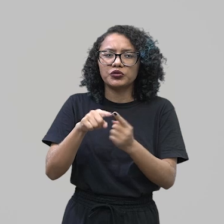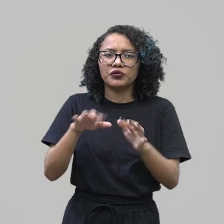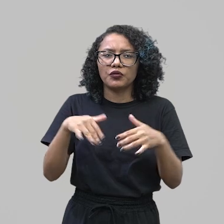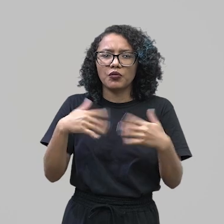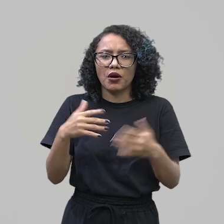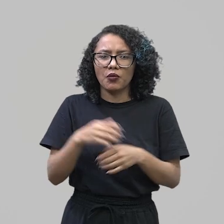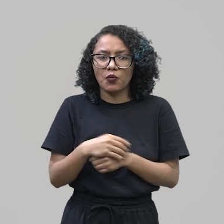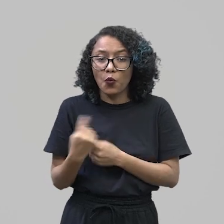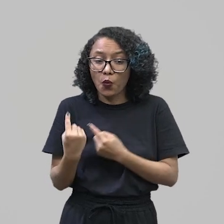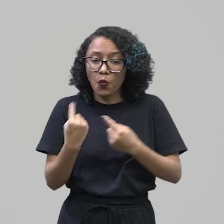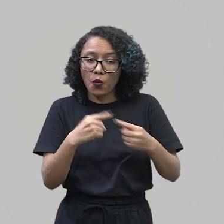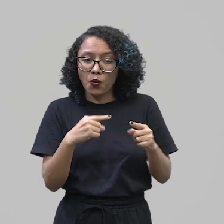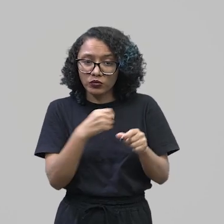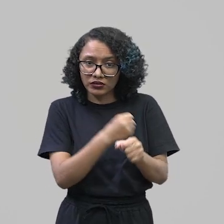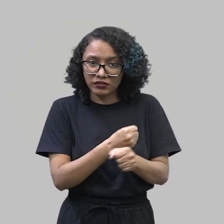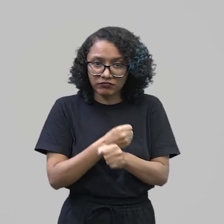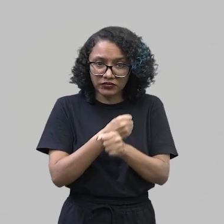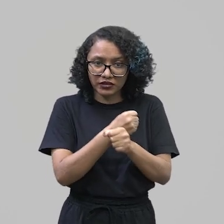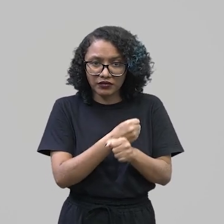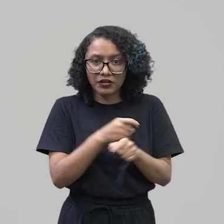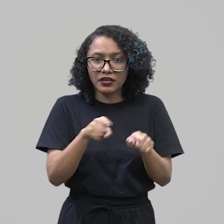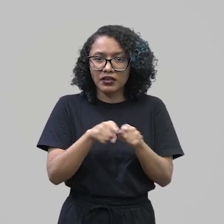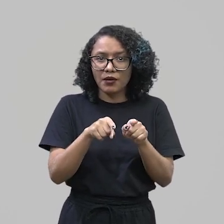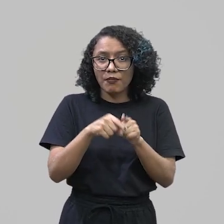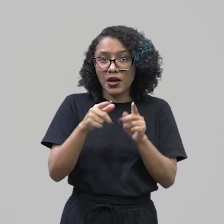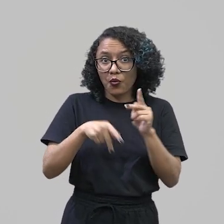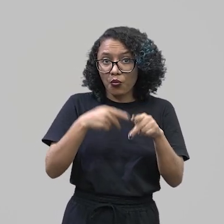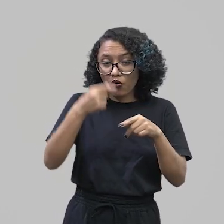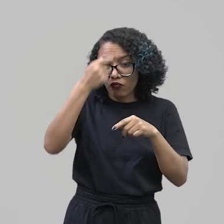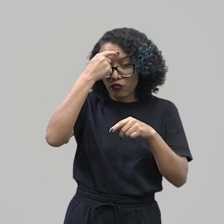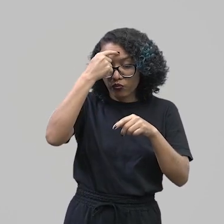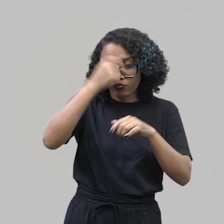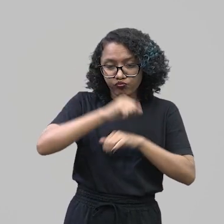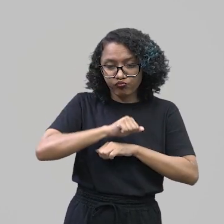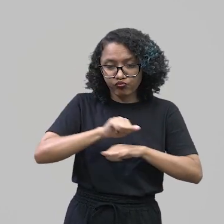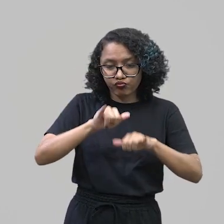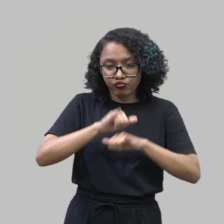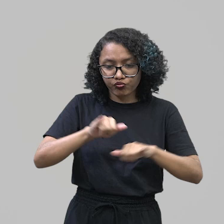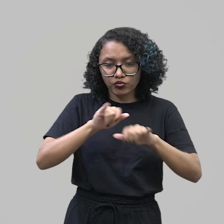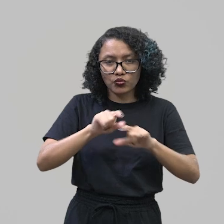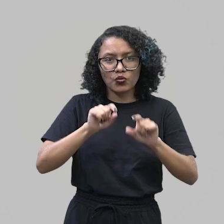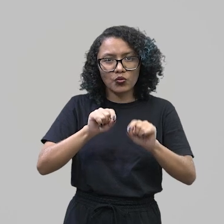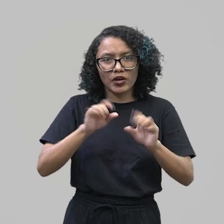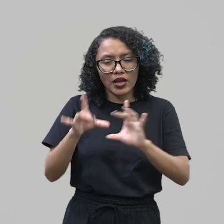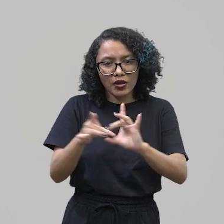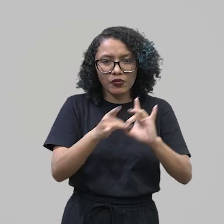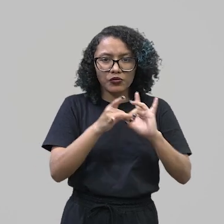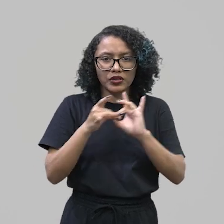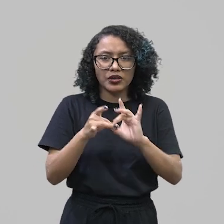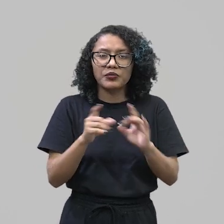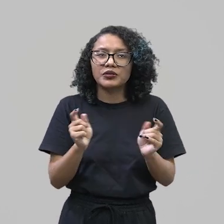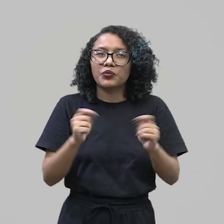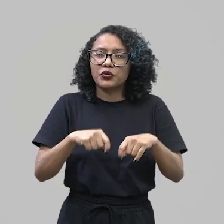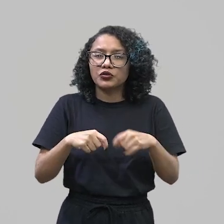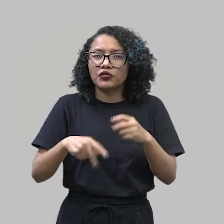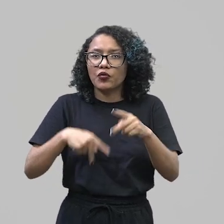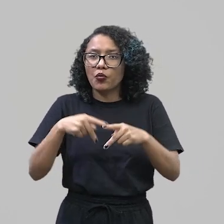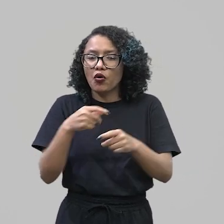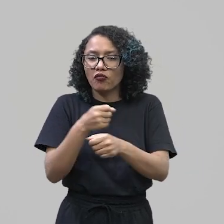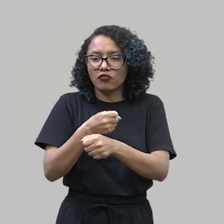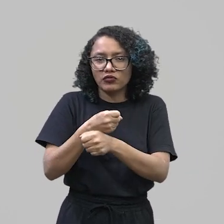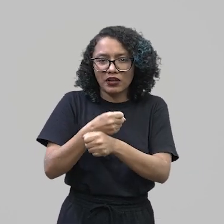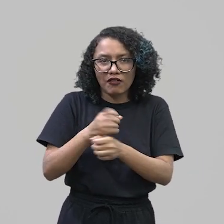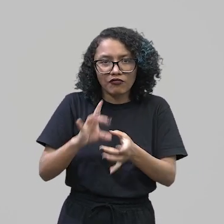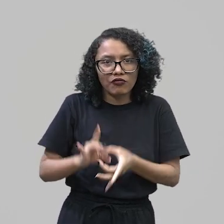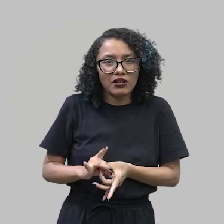a escravidão, conscientizar a população a reunir esforços para libertar os escravizados. Como